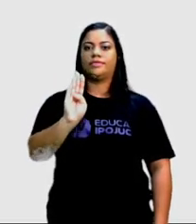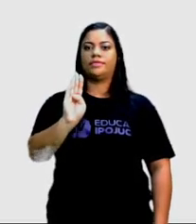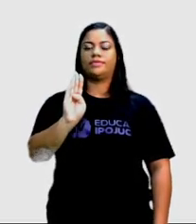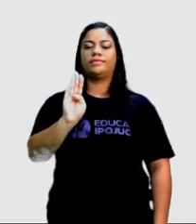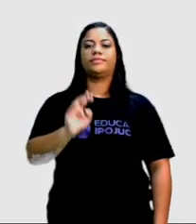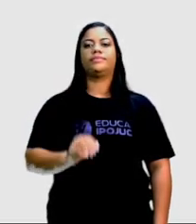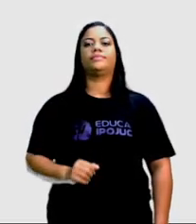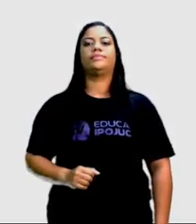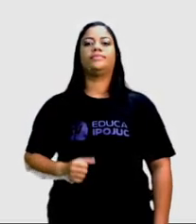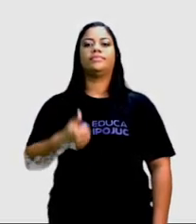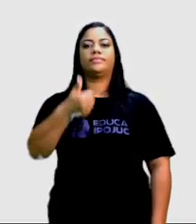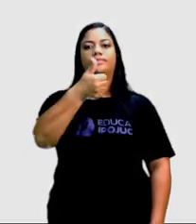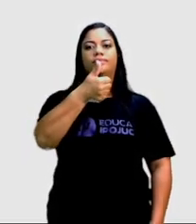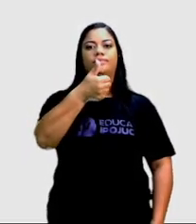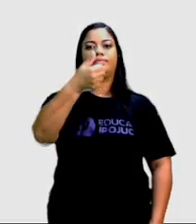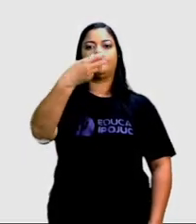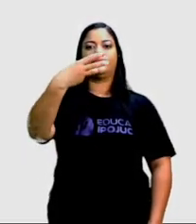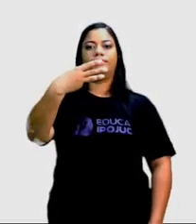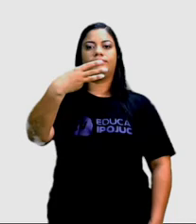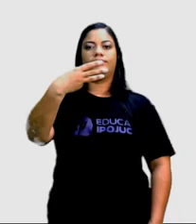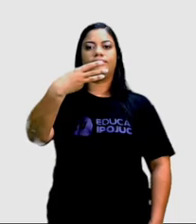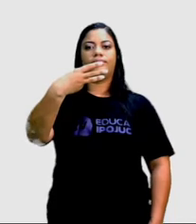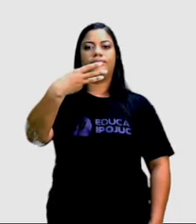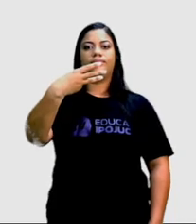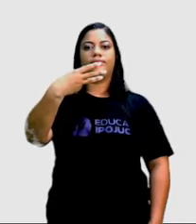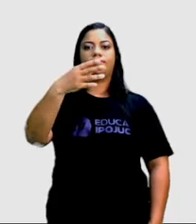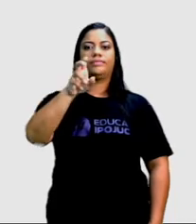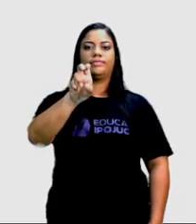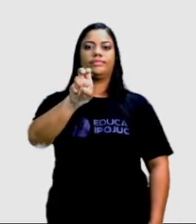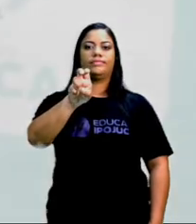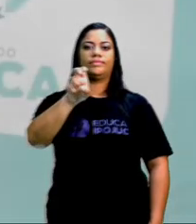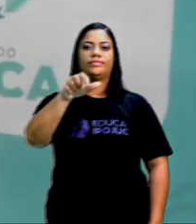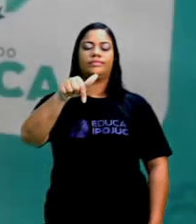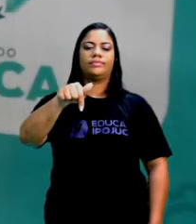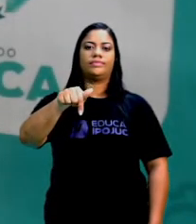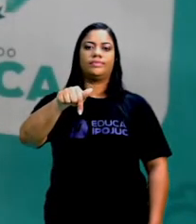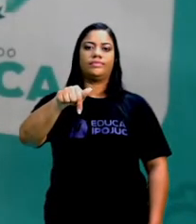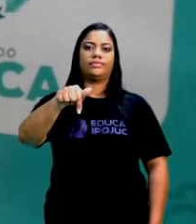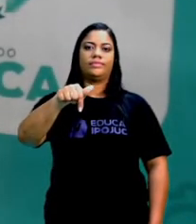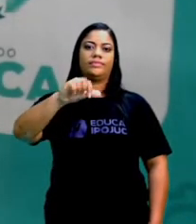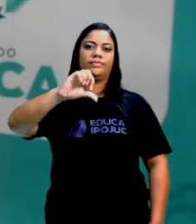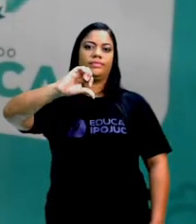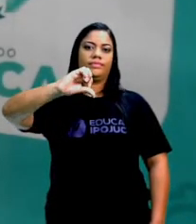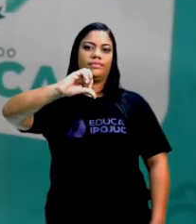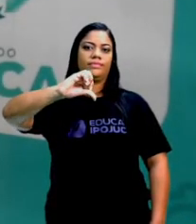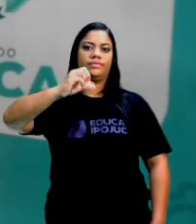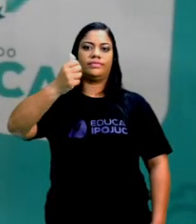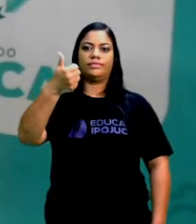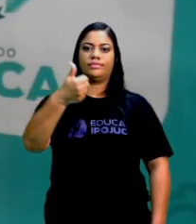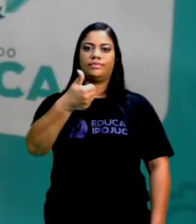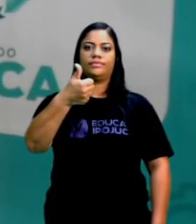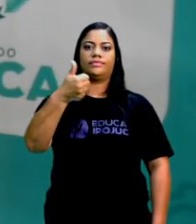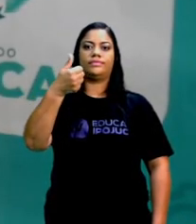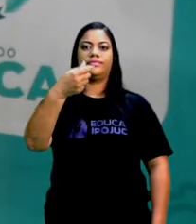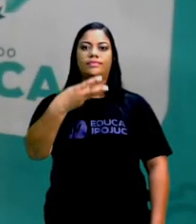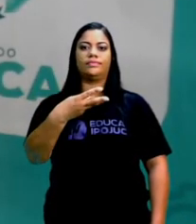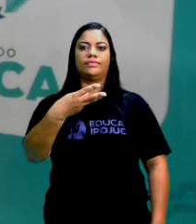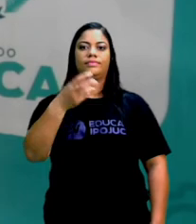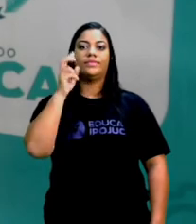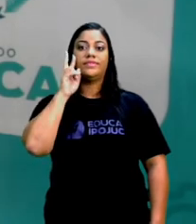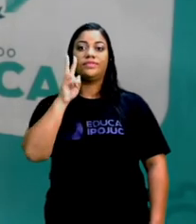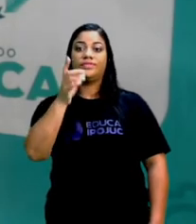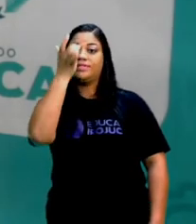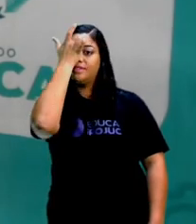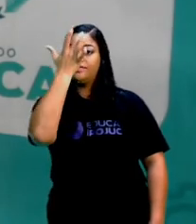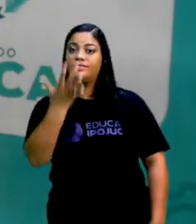B. Aqui, 1, 3, 5, 7, 9, 11 e 13. Viu